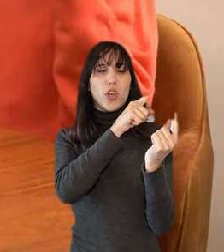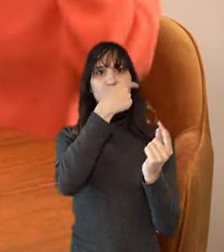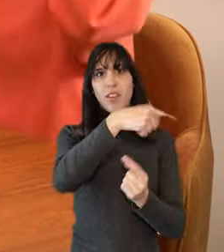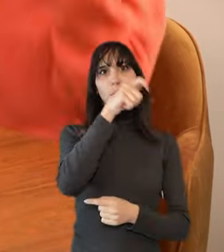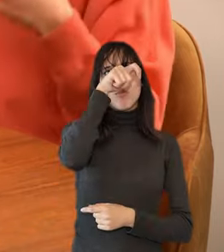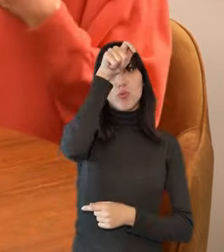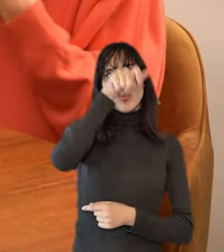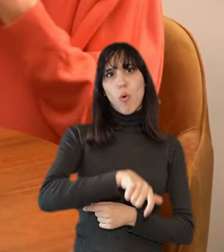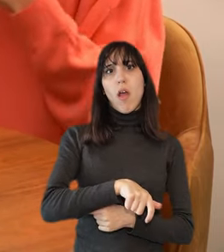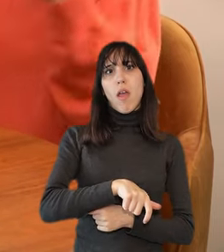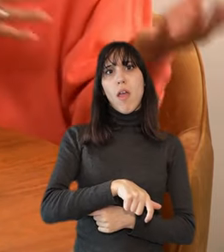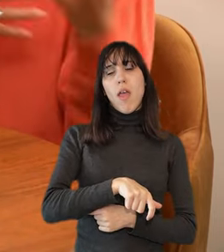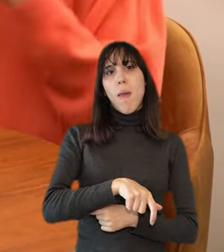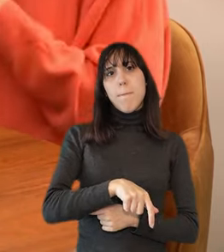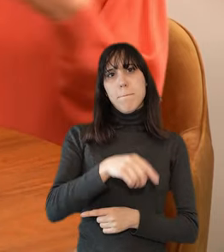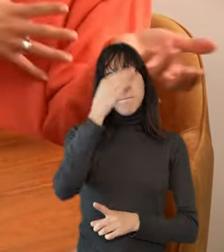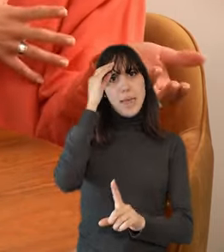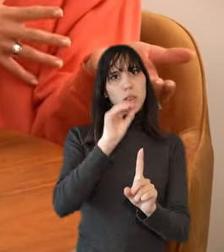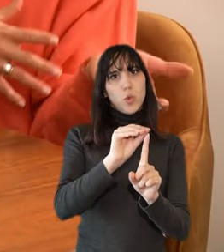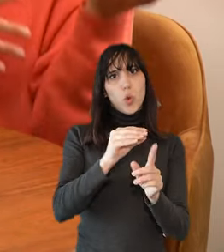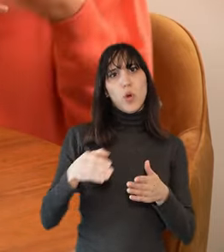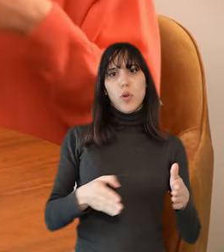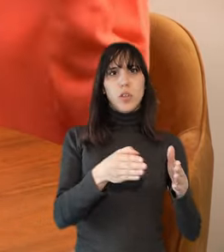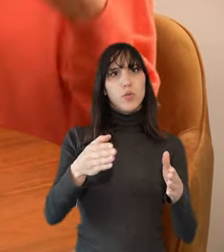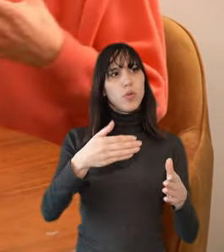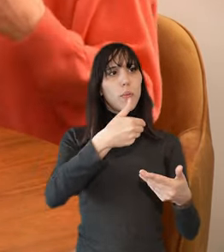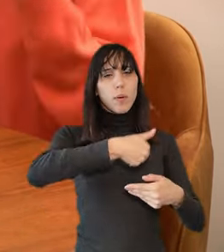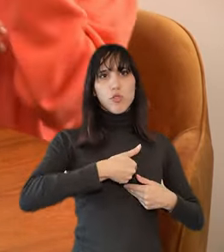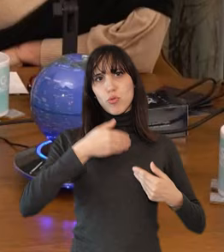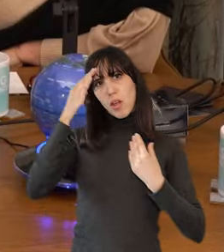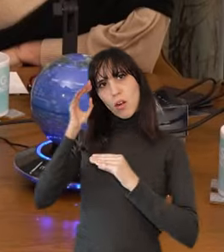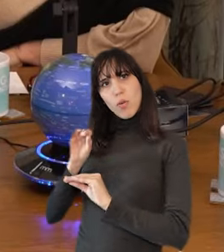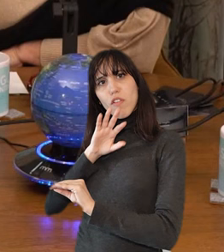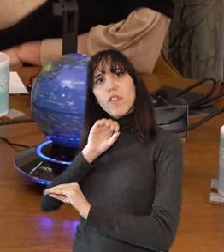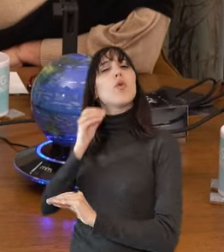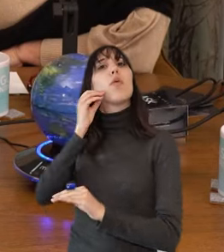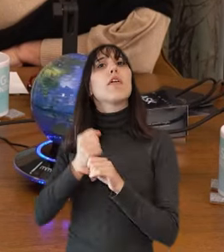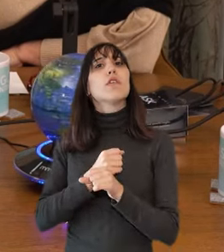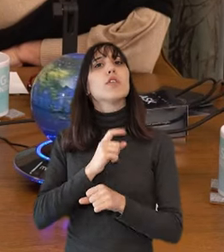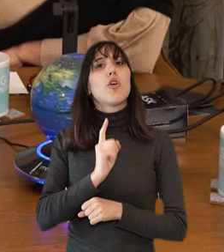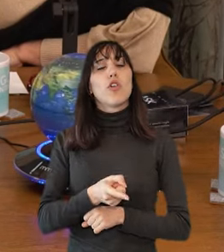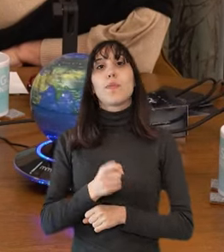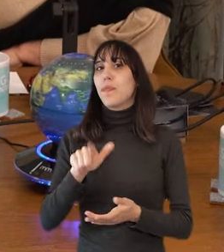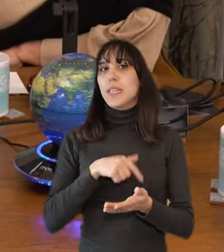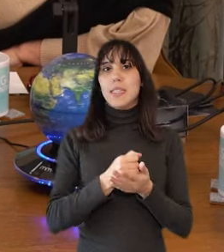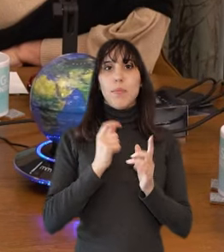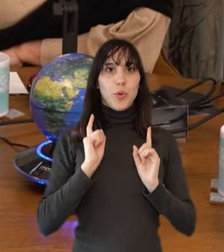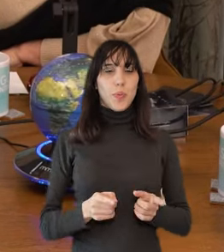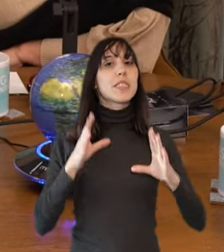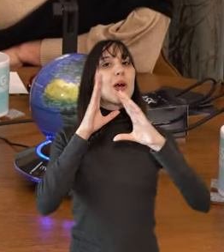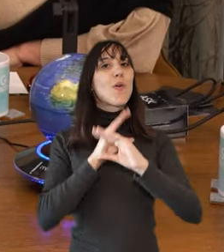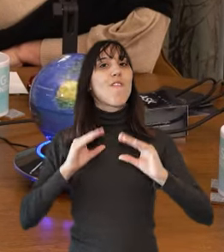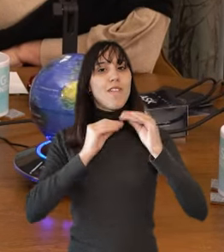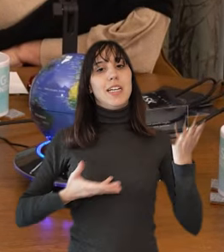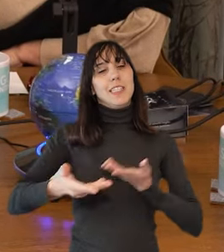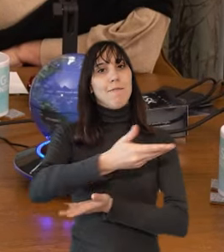orientador para para me ajudar na educação do meu filho como é que funciona isso S nós começamos sempre por uma conversa uma sessão de esclarecimento à